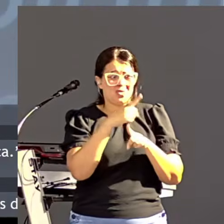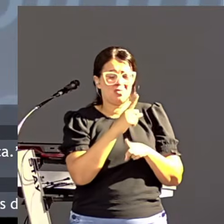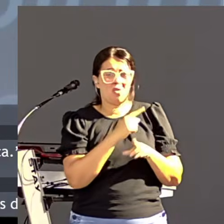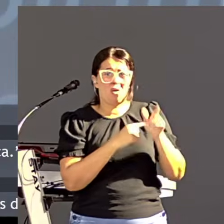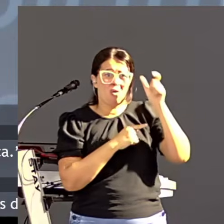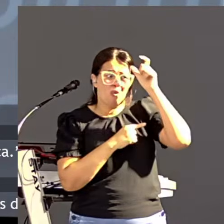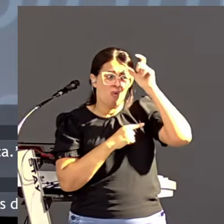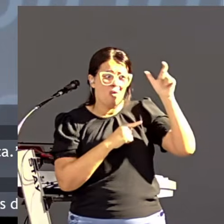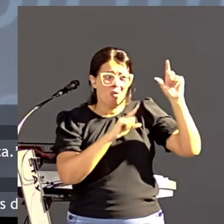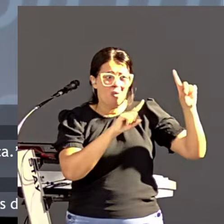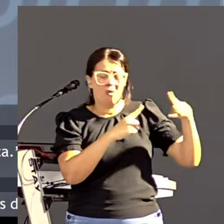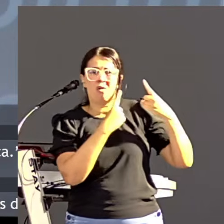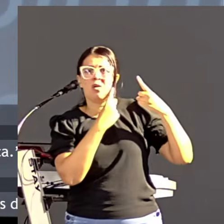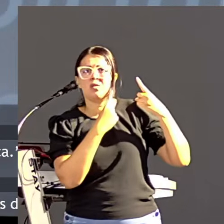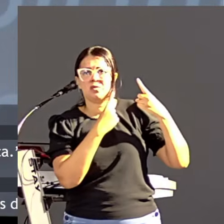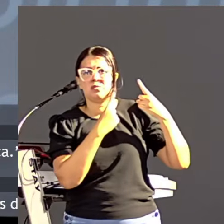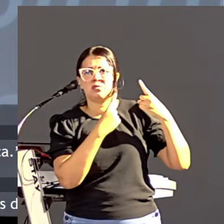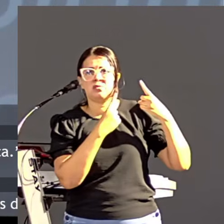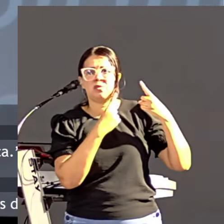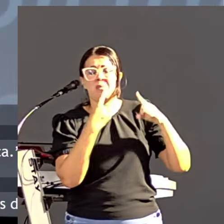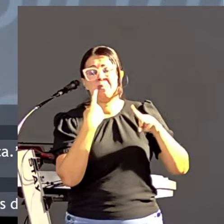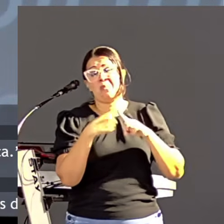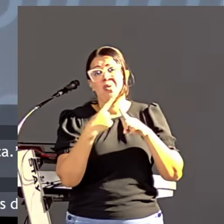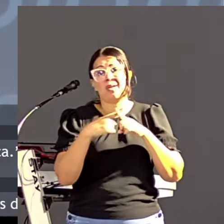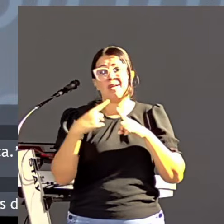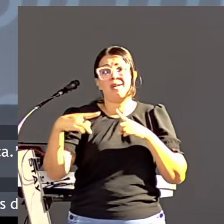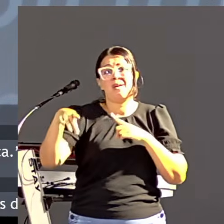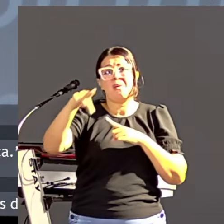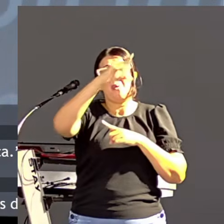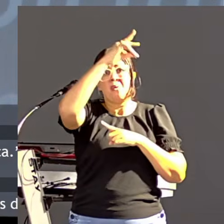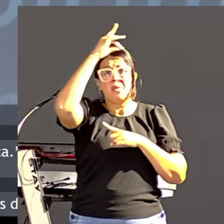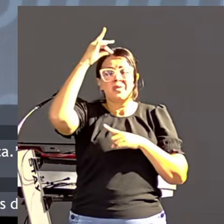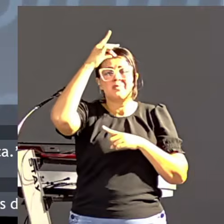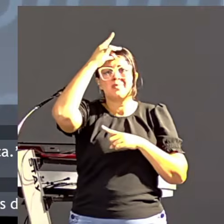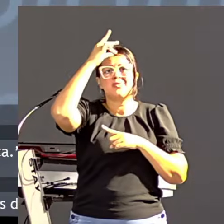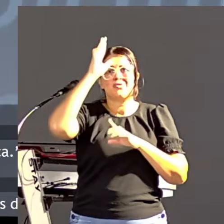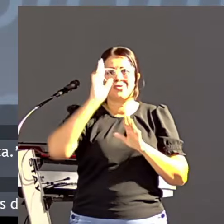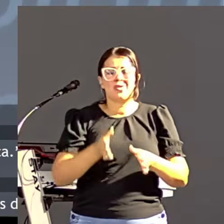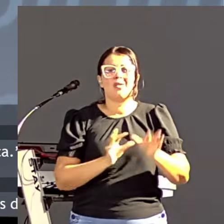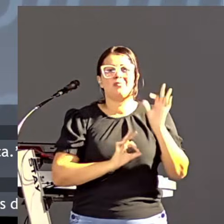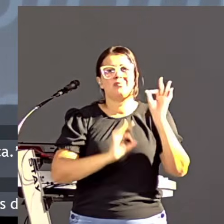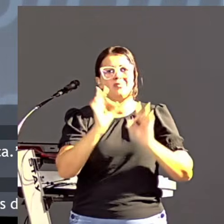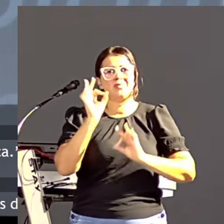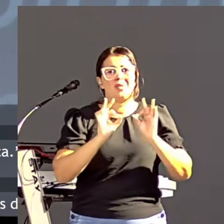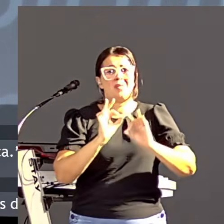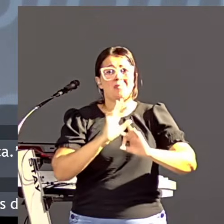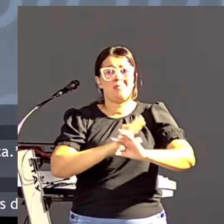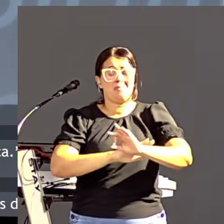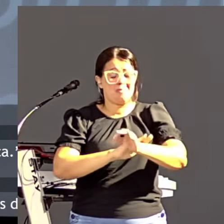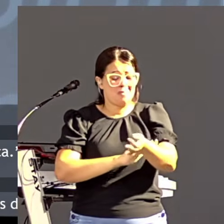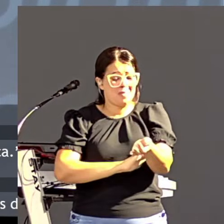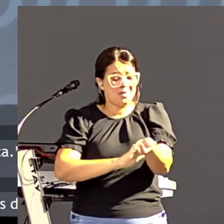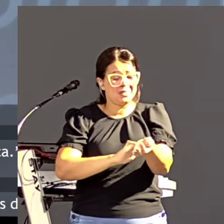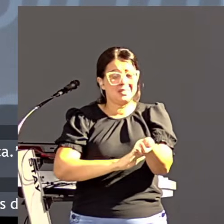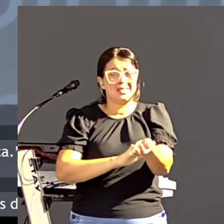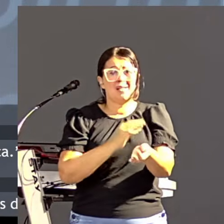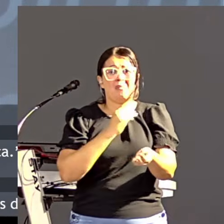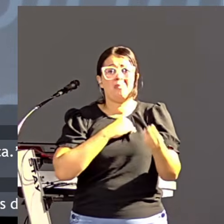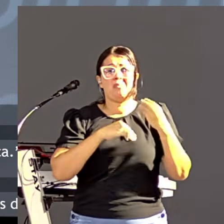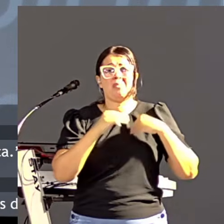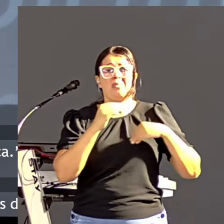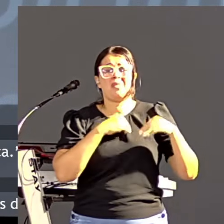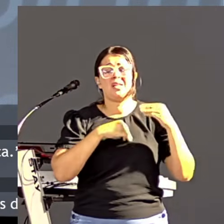tentação. O espírito está pronto, mas a carne é